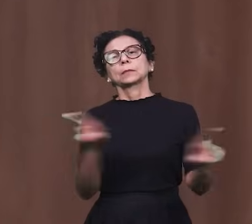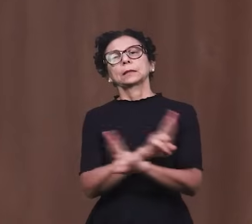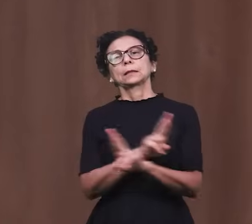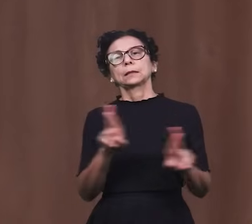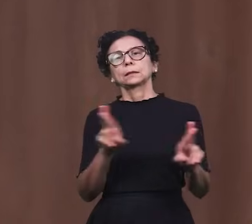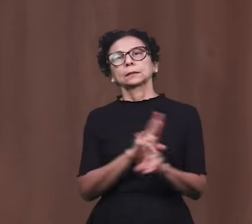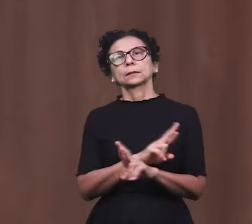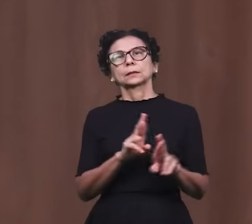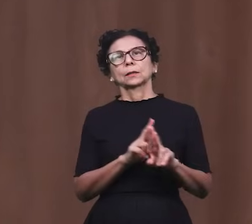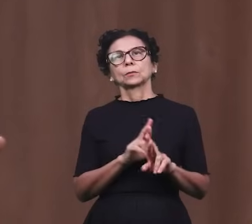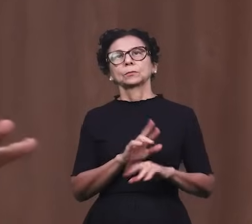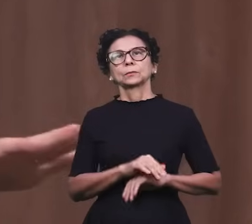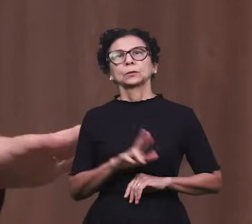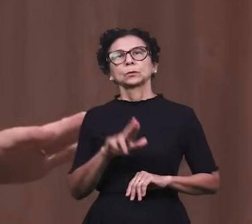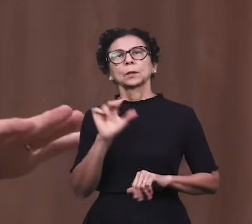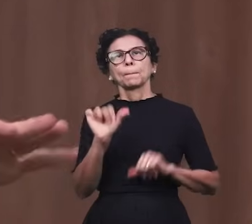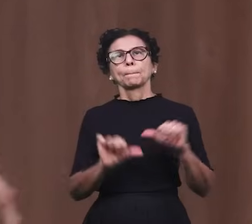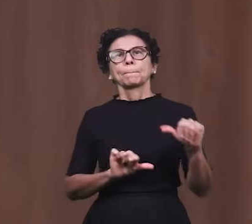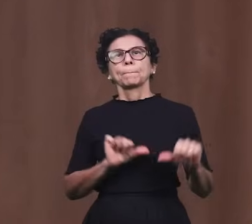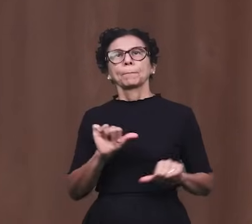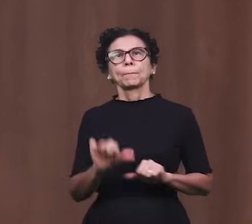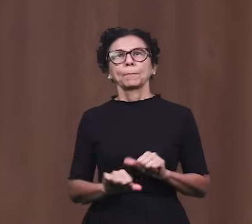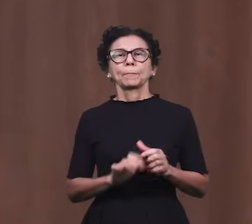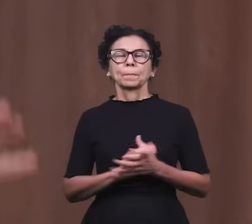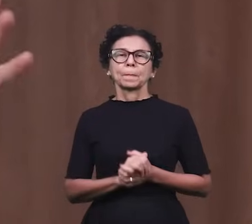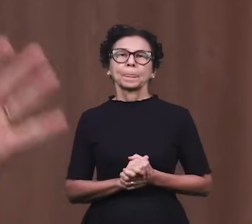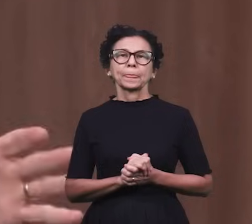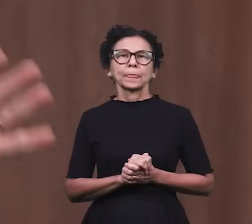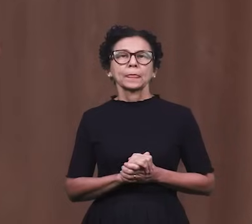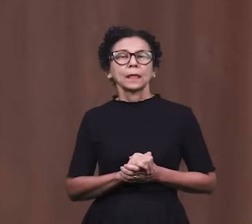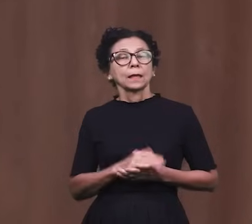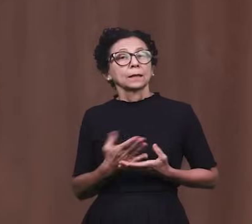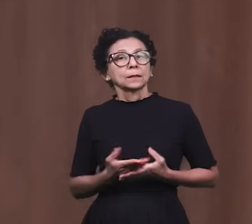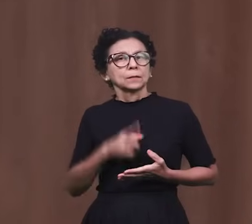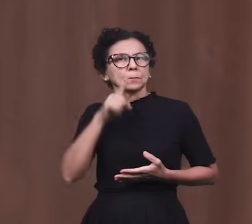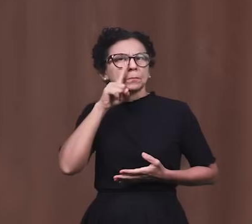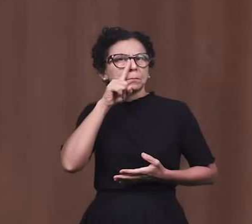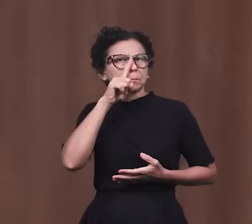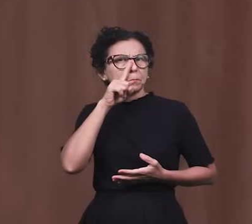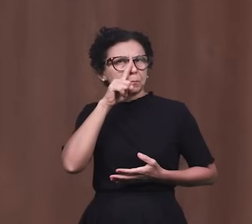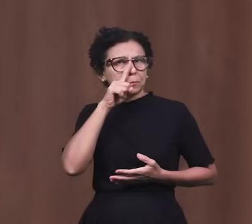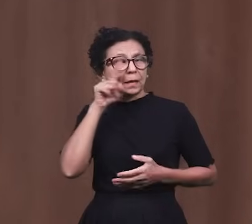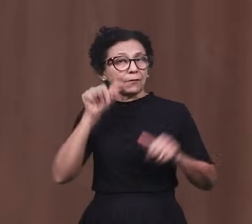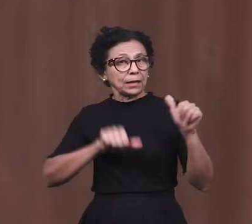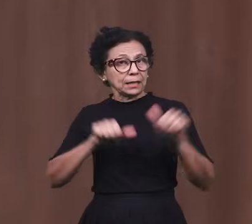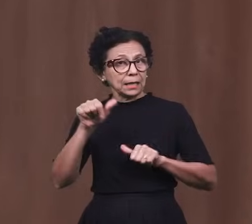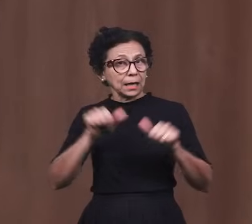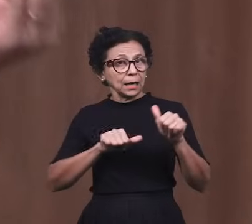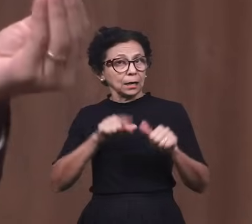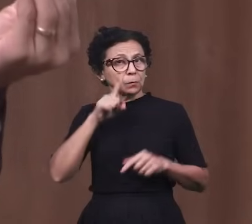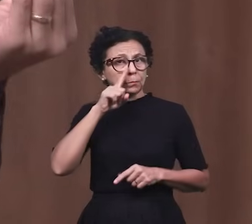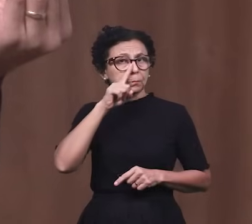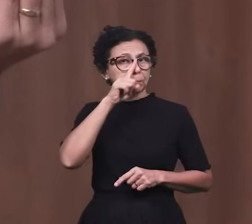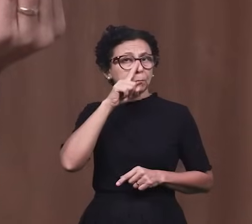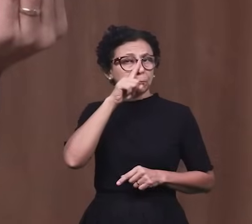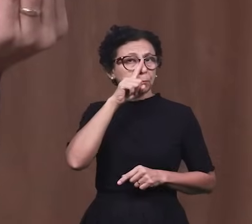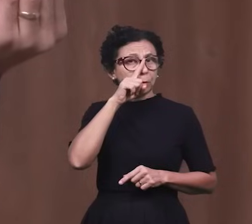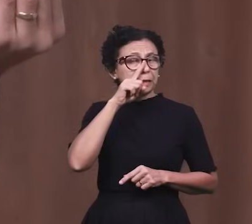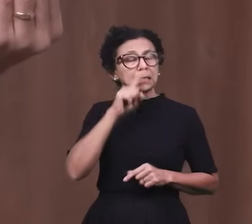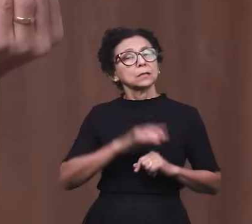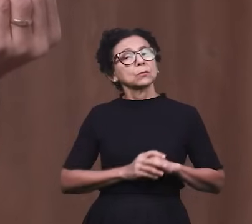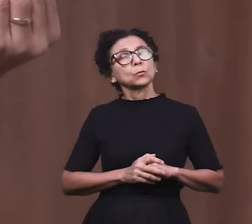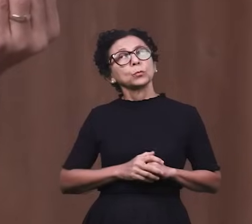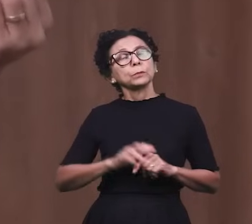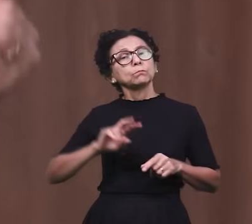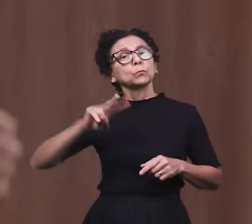uma relação que ela nunca vai abandonar os investimentos, que é o famoso risco-retorno. Sempre você tem que analisar o risco que você está correndo